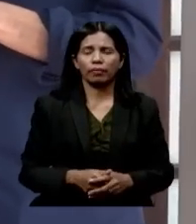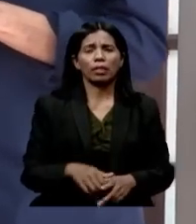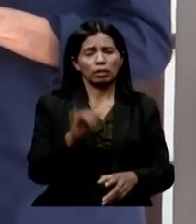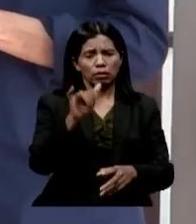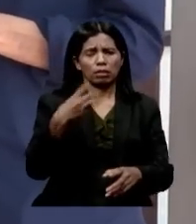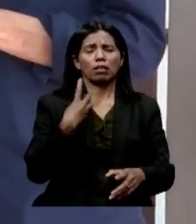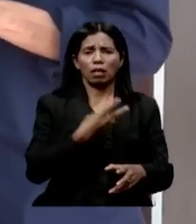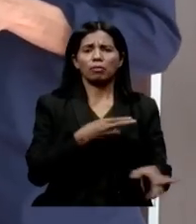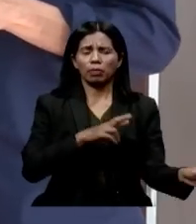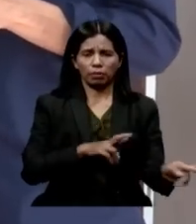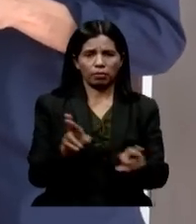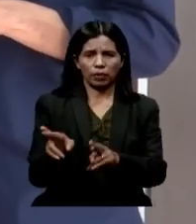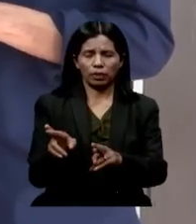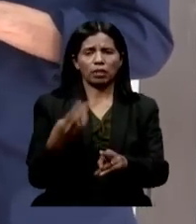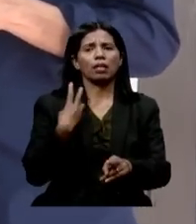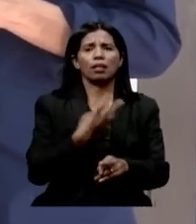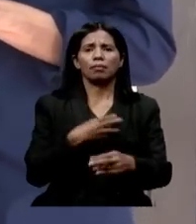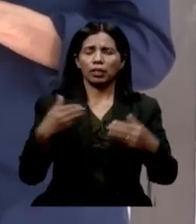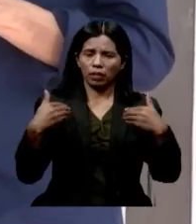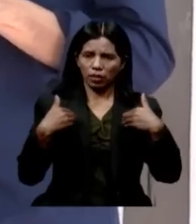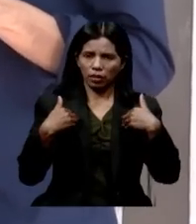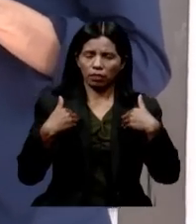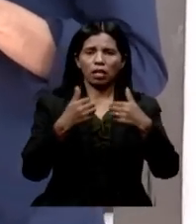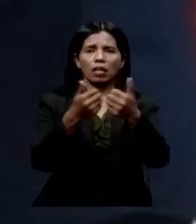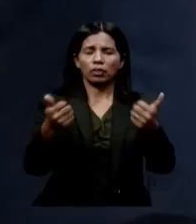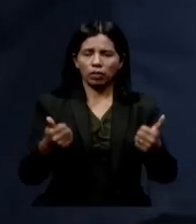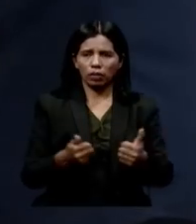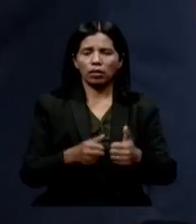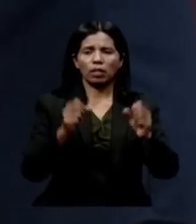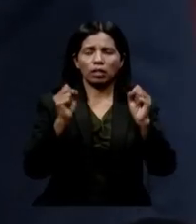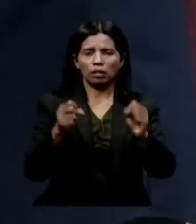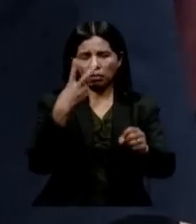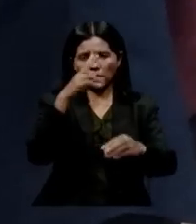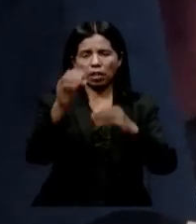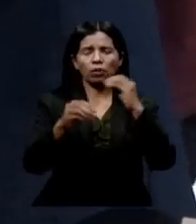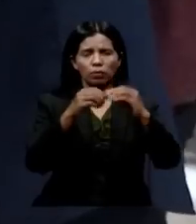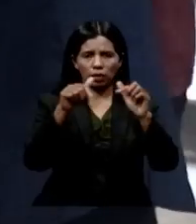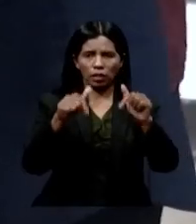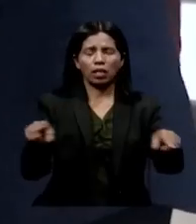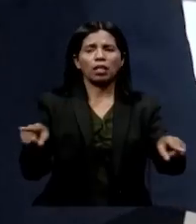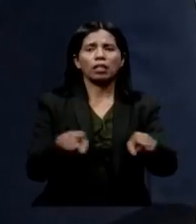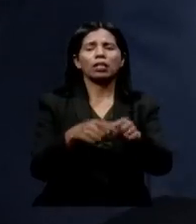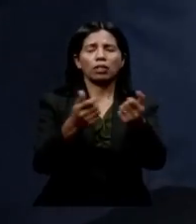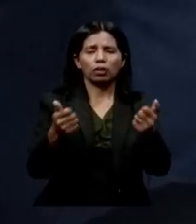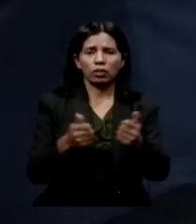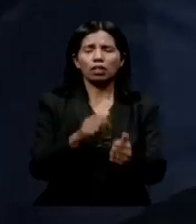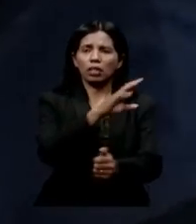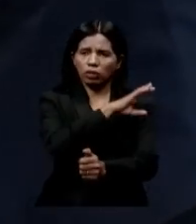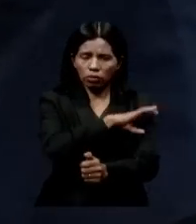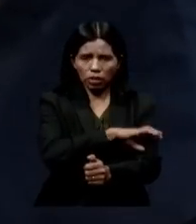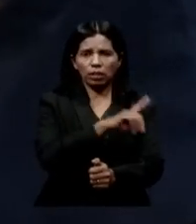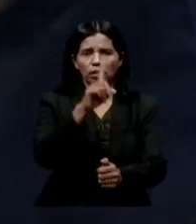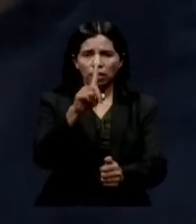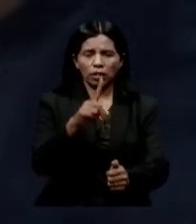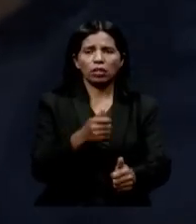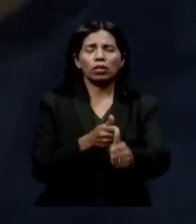pronto. Ami iha autoridade para tabel controle ida ne. Mai be hanesa autoridade segurança ida.